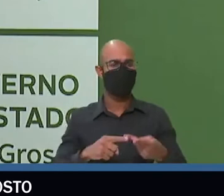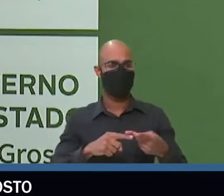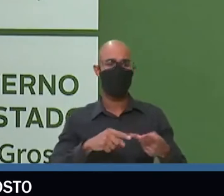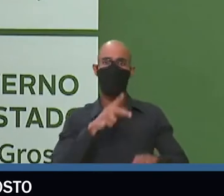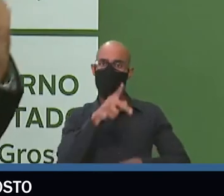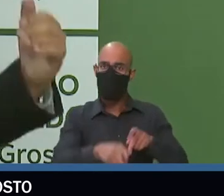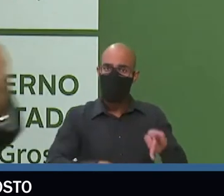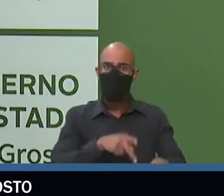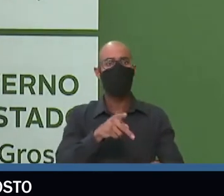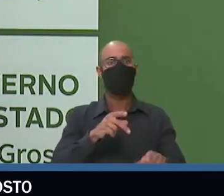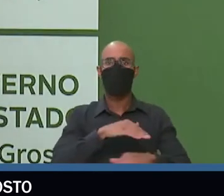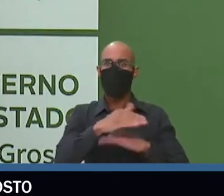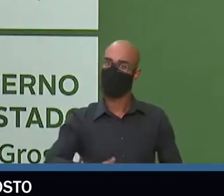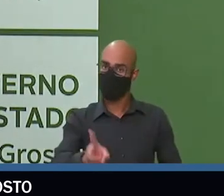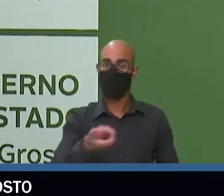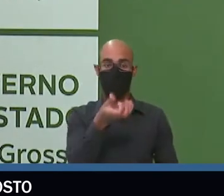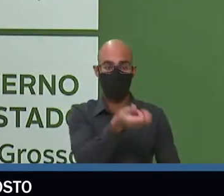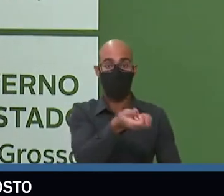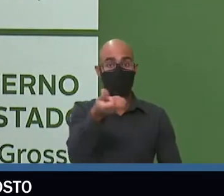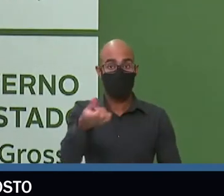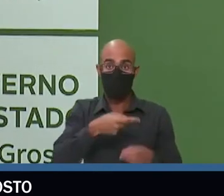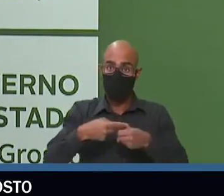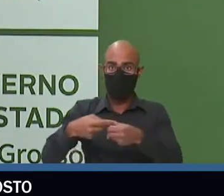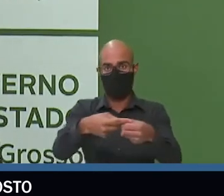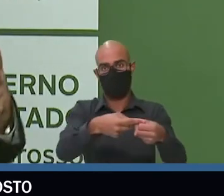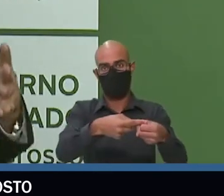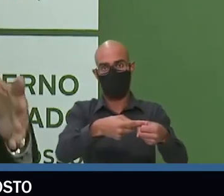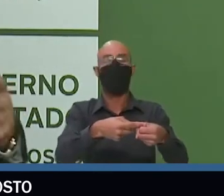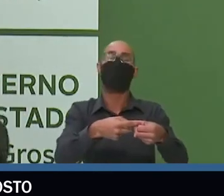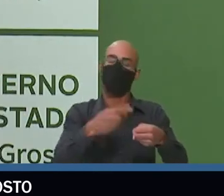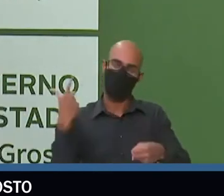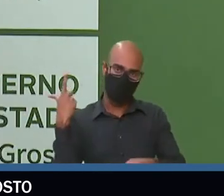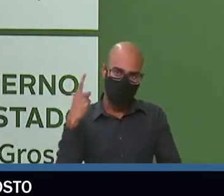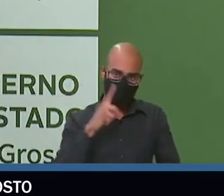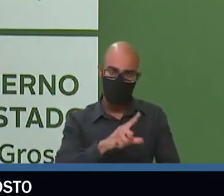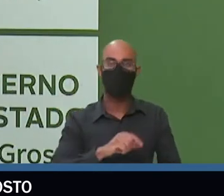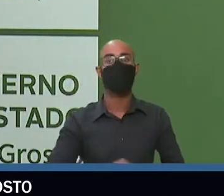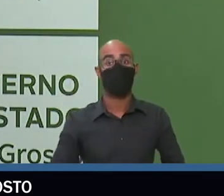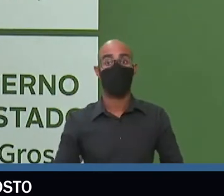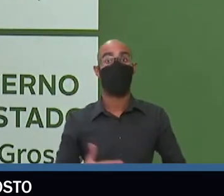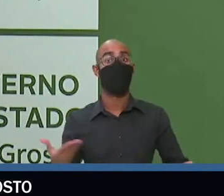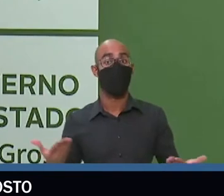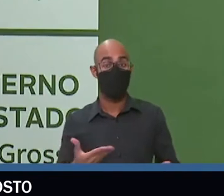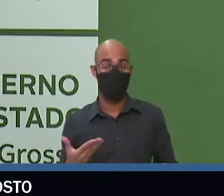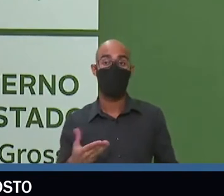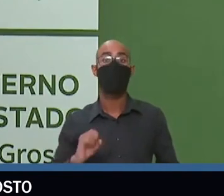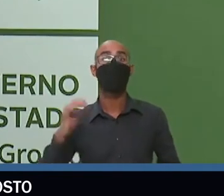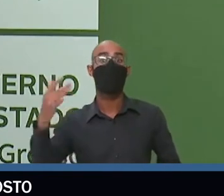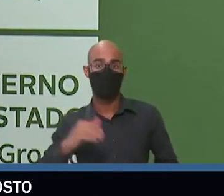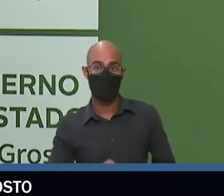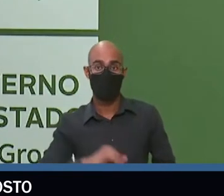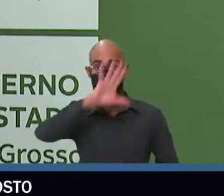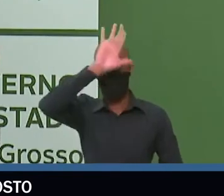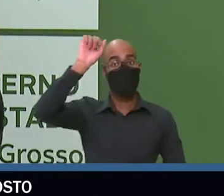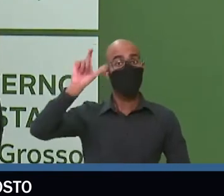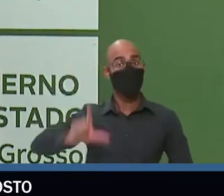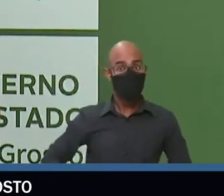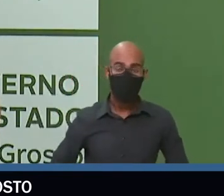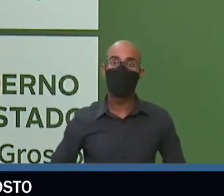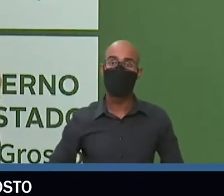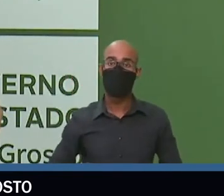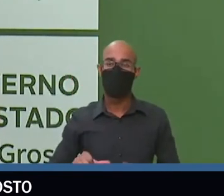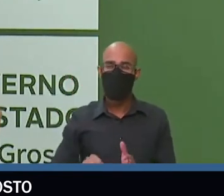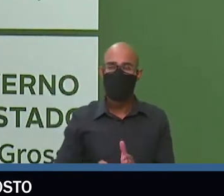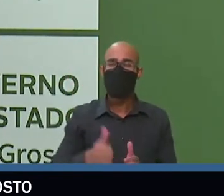população, sociedade organizada. Isso vai levar Mato Grosso do Sul, sem sombra de dúvida, a ser o primeiro